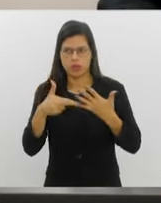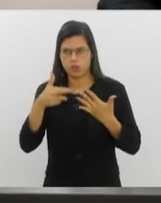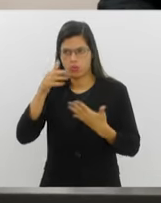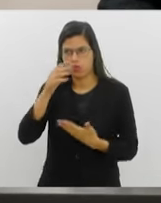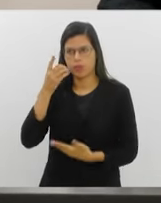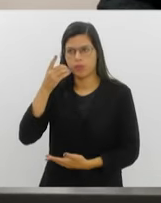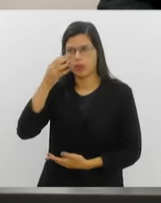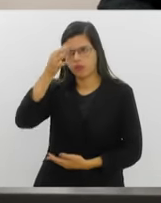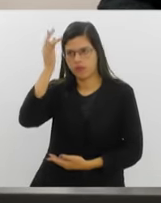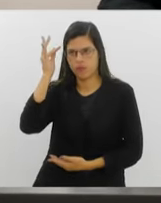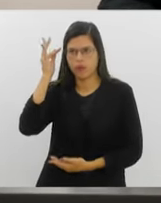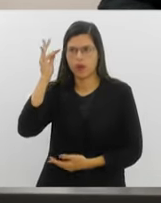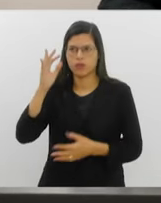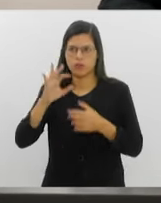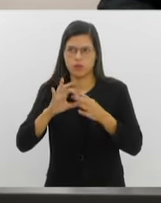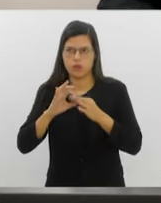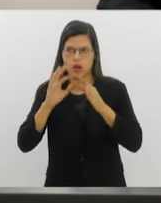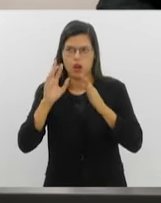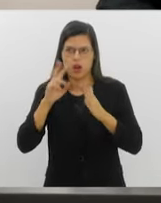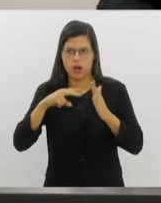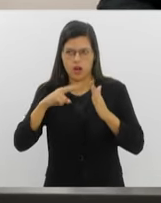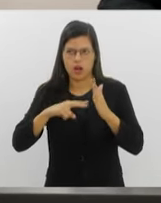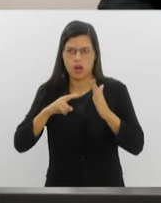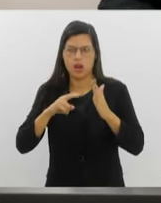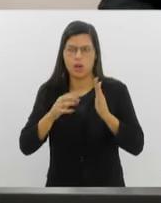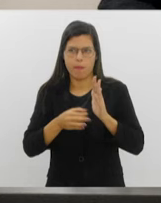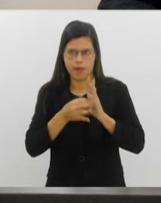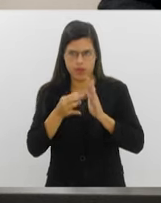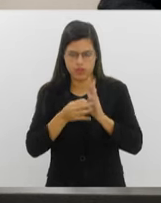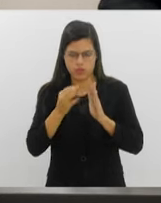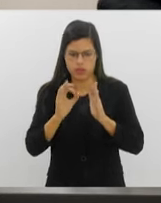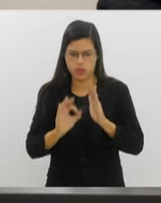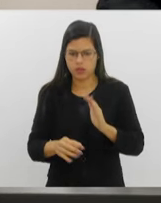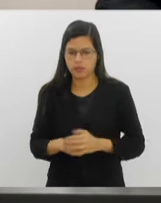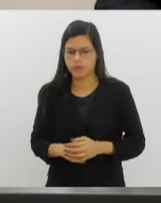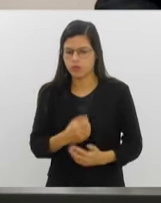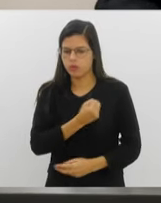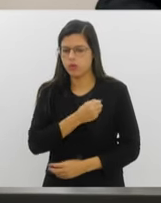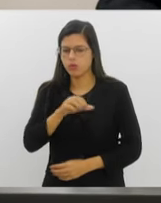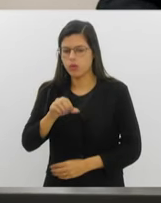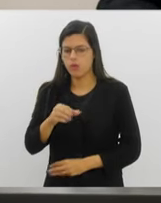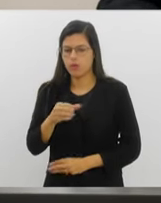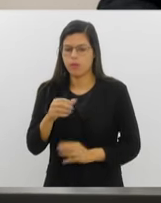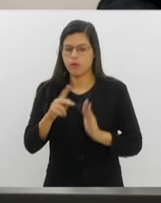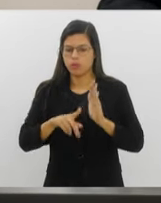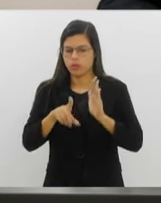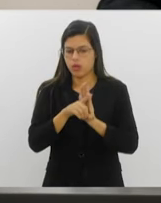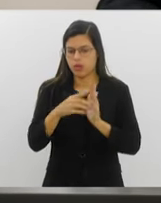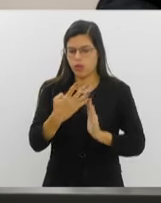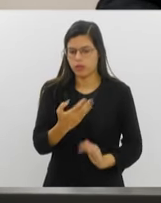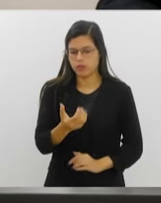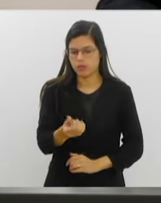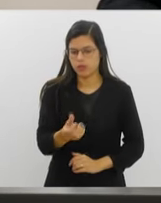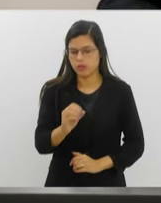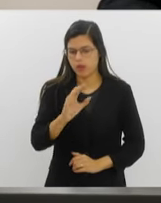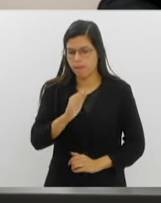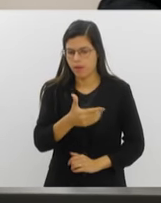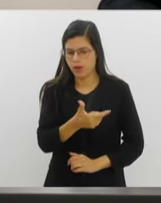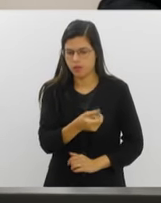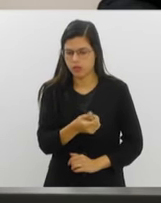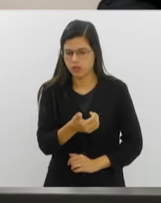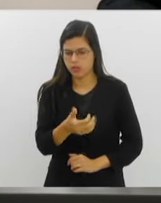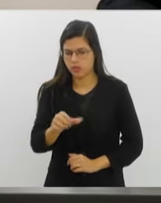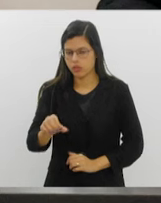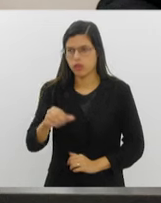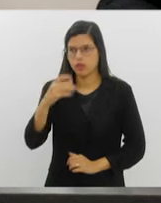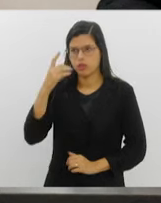nos autorizou a ler os pareceres, né? Então, 9 da pauta. Projeto de lei 460 de 2019, de autoria dos deputados